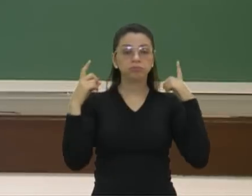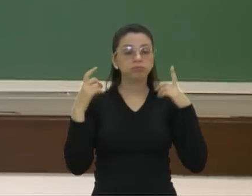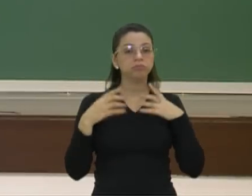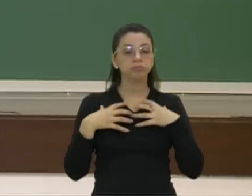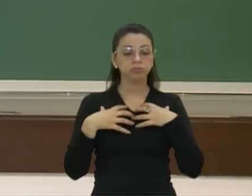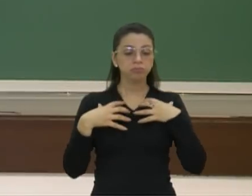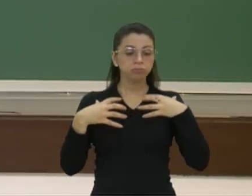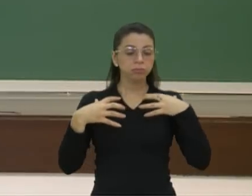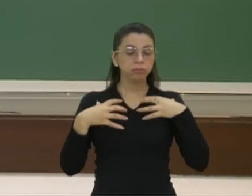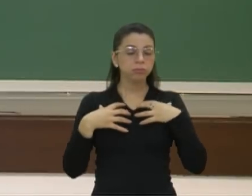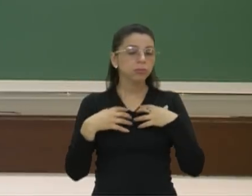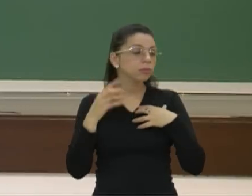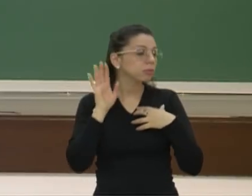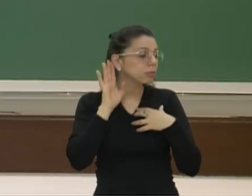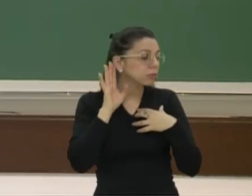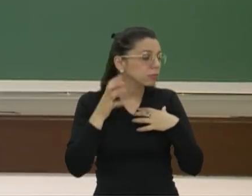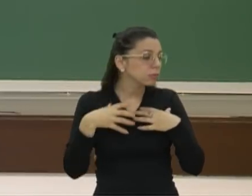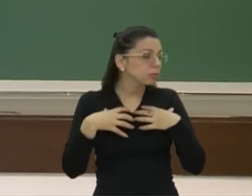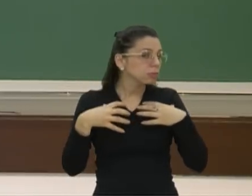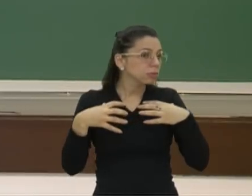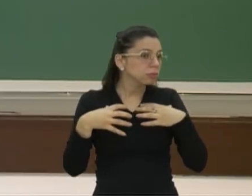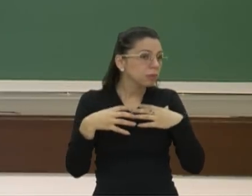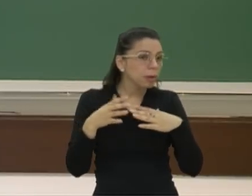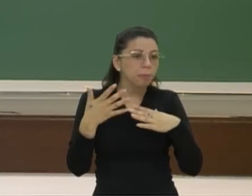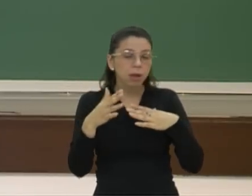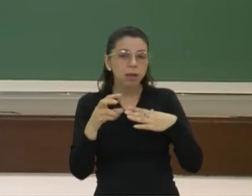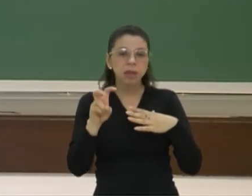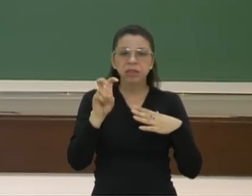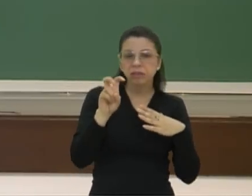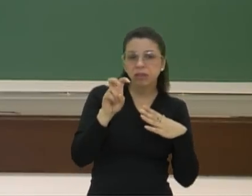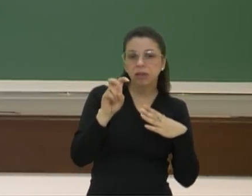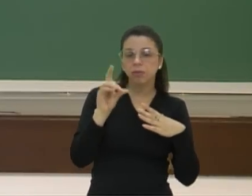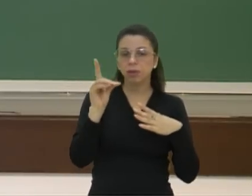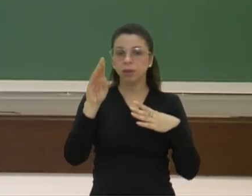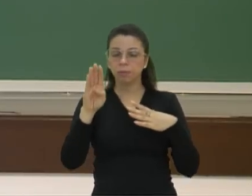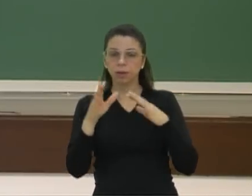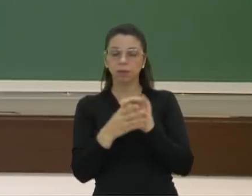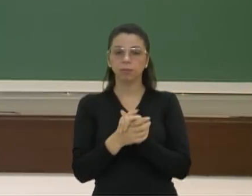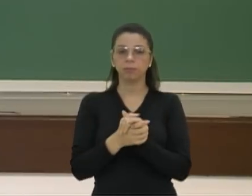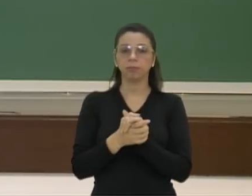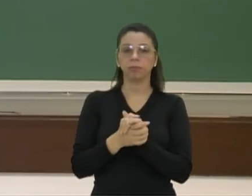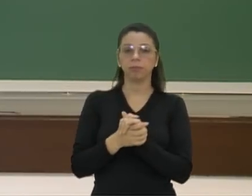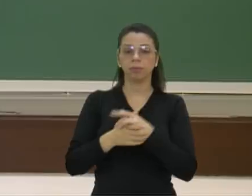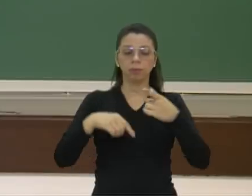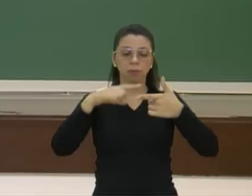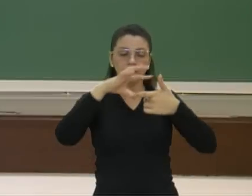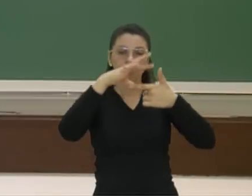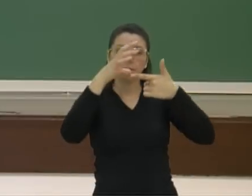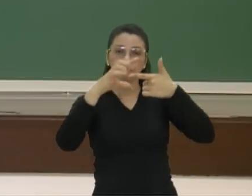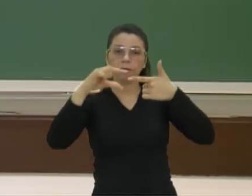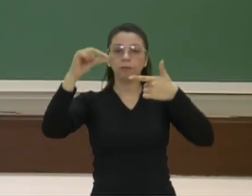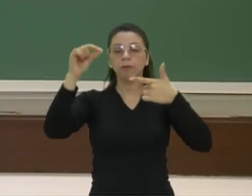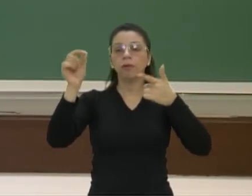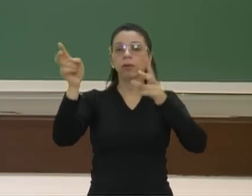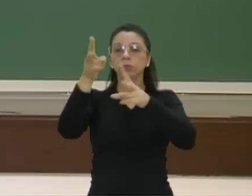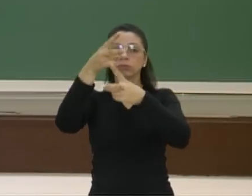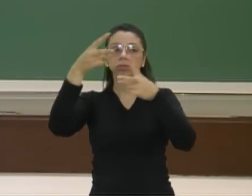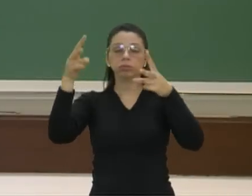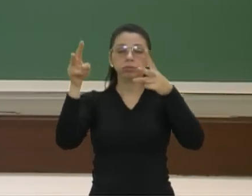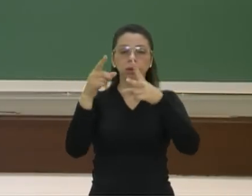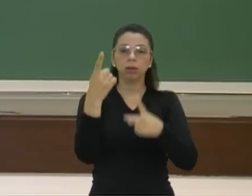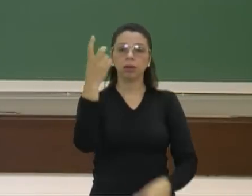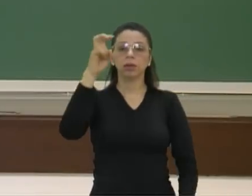Fica próximo a 5 decibéis. Folhas ao vento, 15 decibéis. Mas olha como